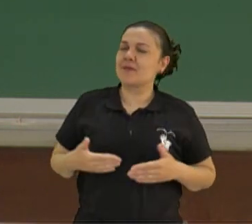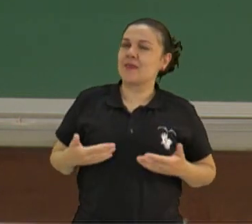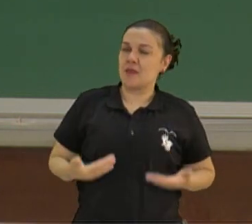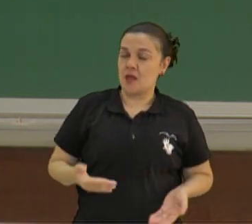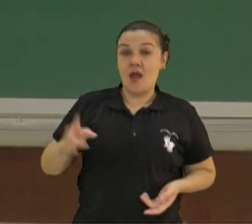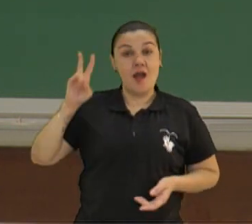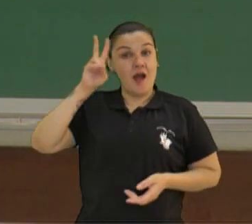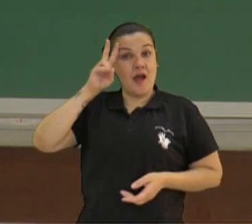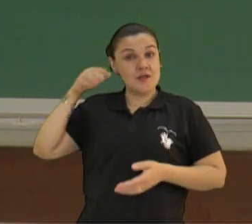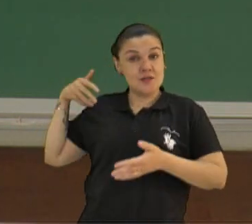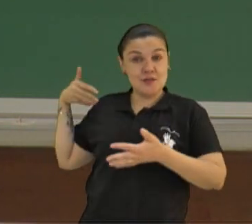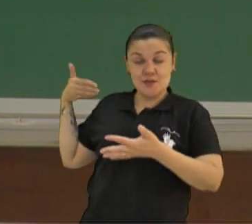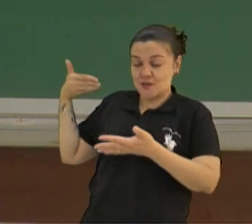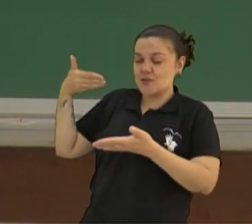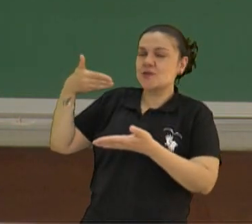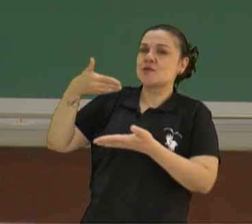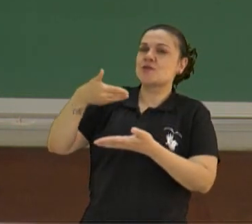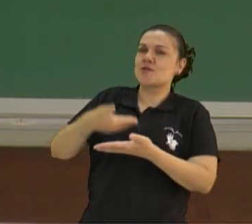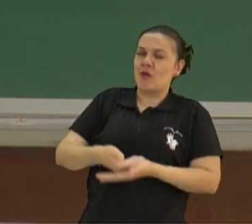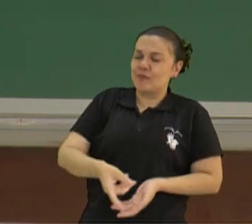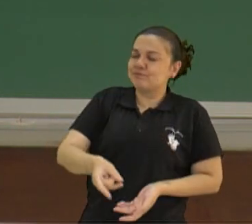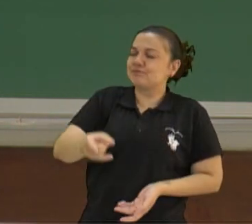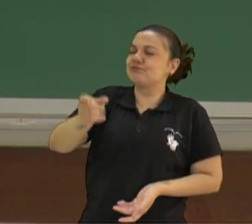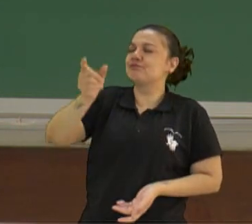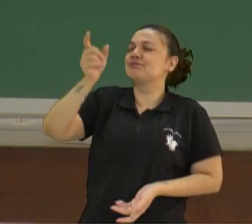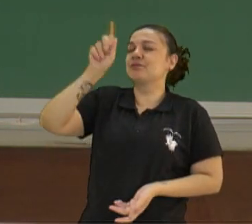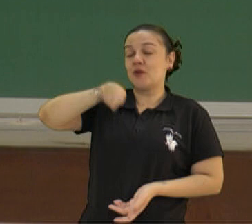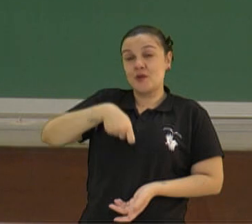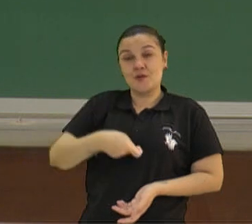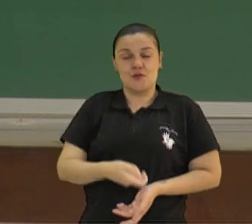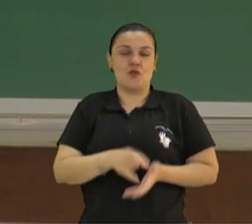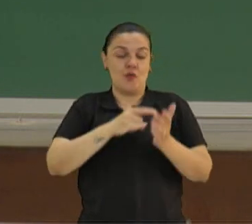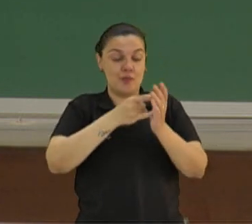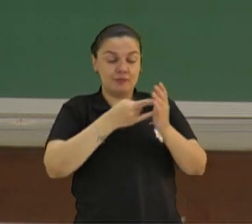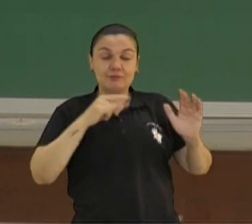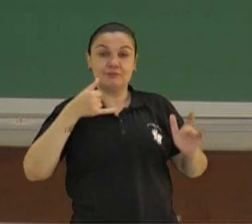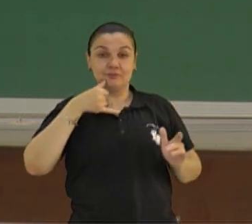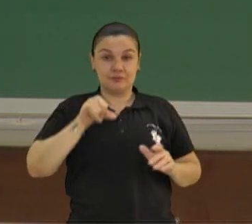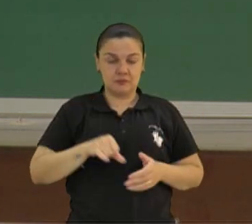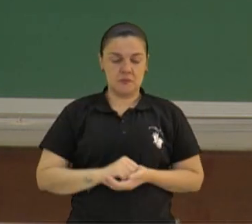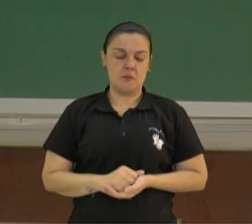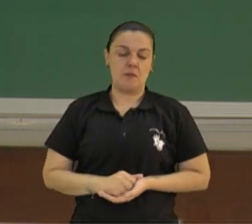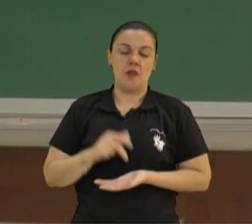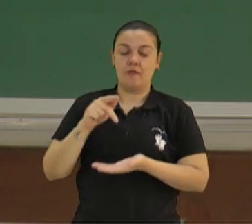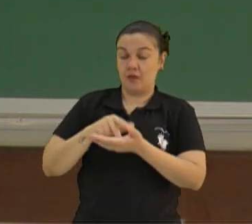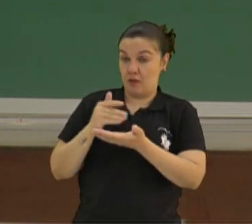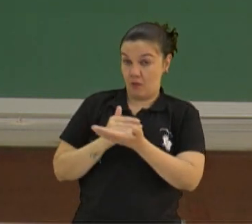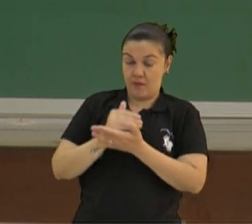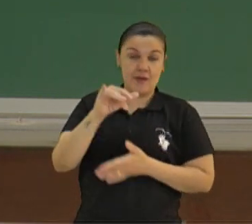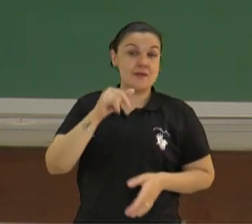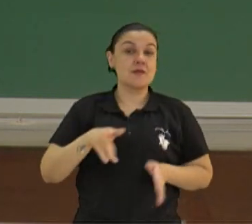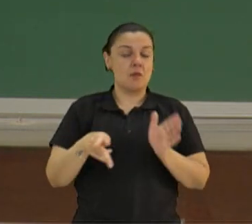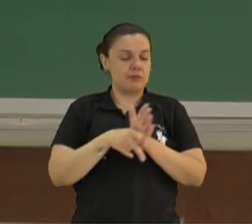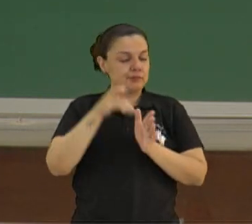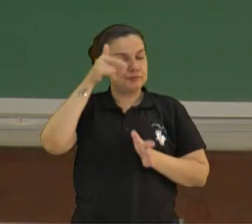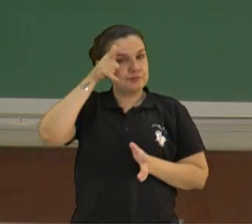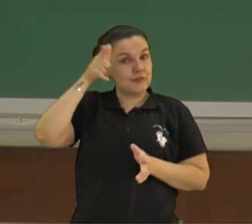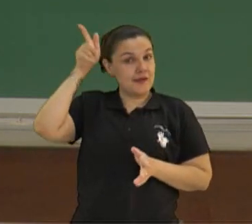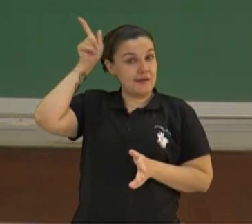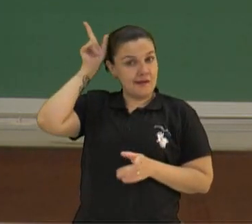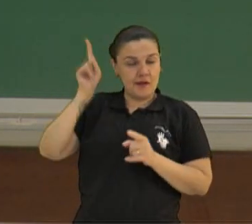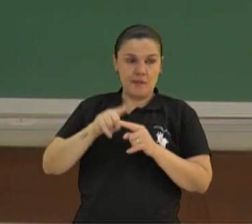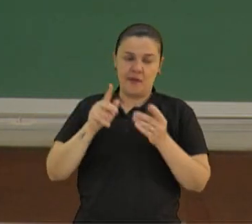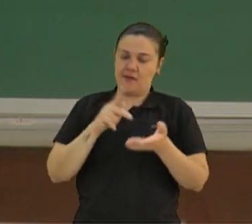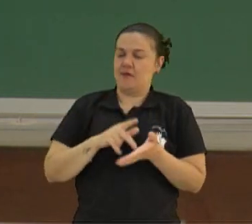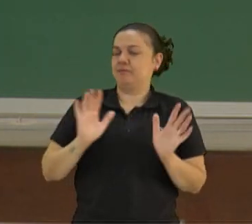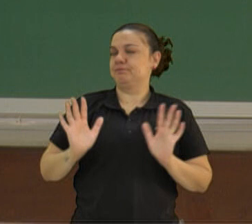do eletromagnetismo ela é muito antiga. Na verdade, ela começa lá com os gregos, mas até então não se sabe se